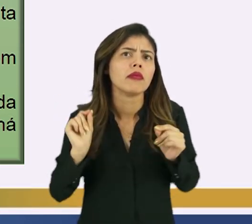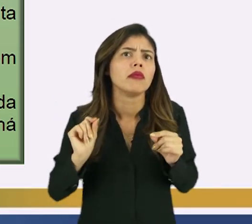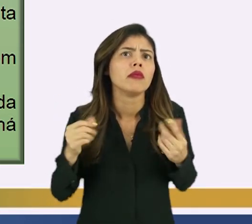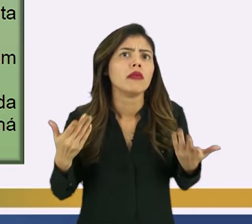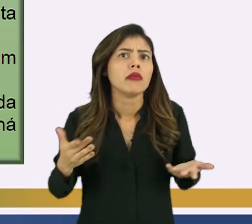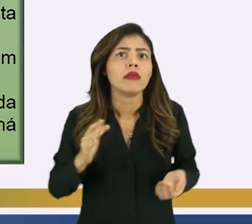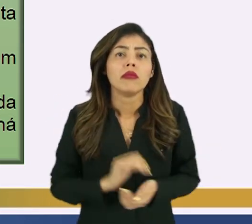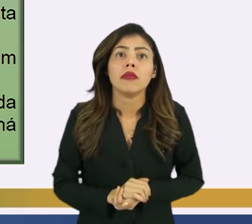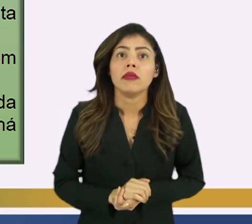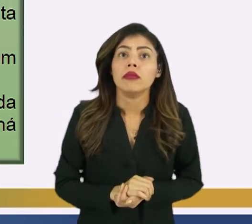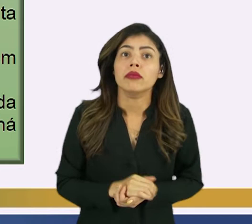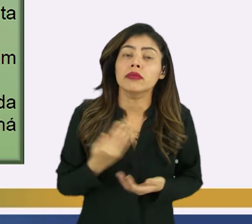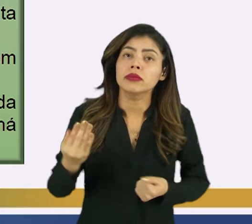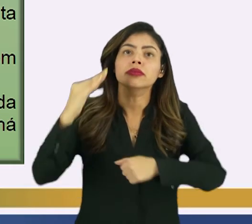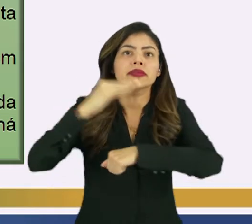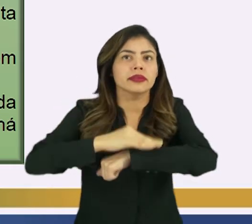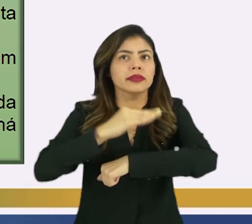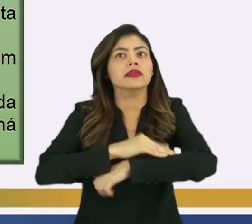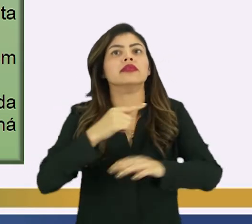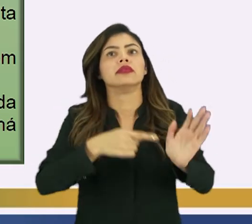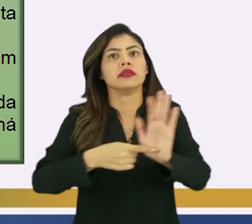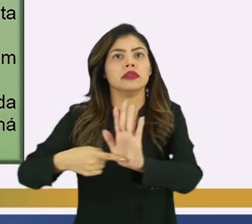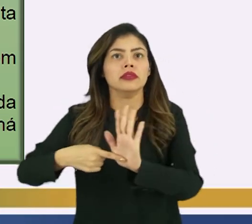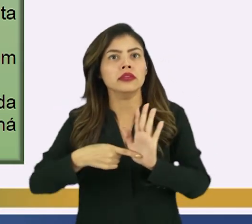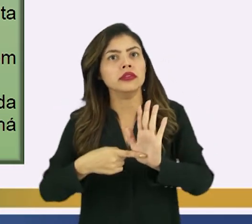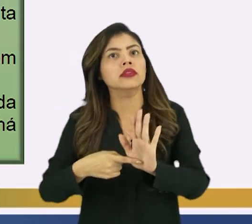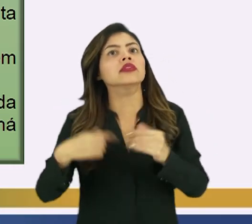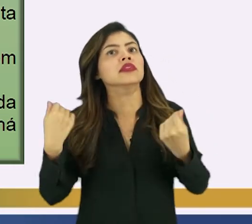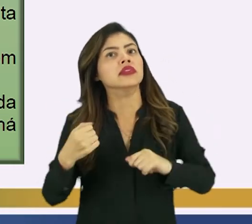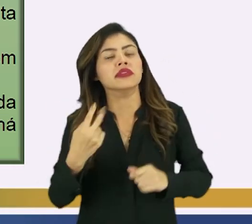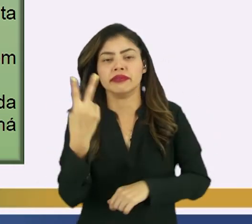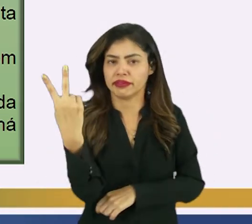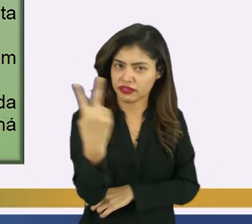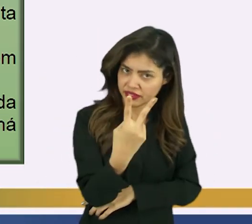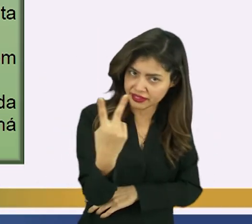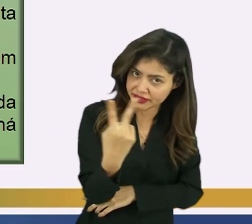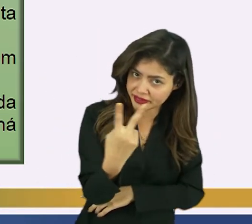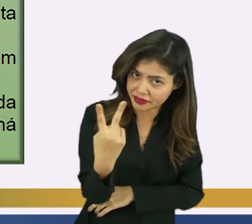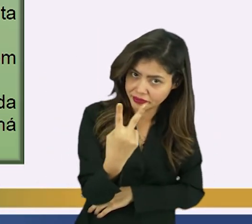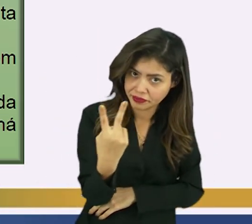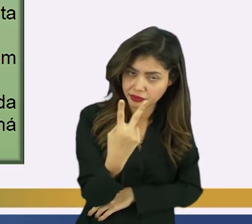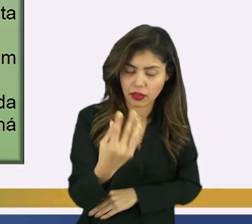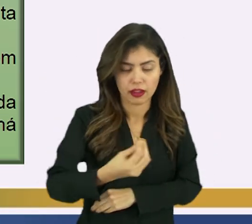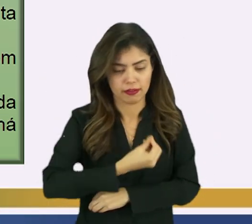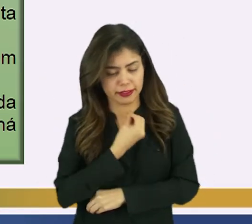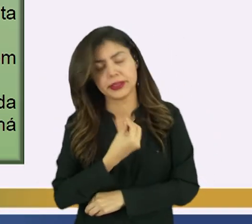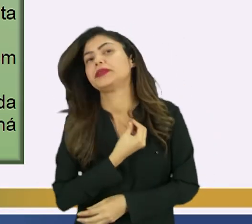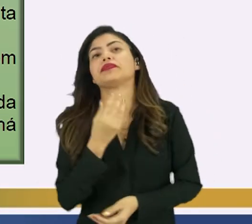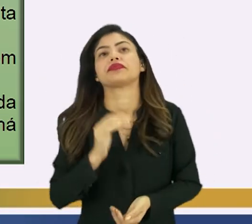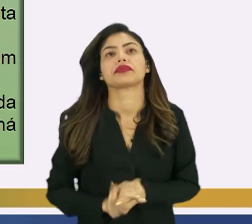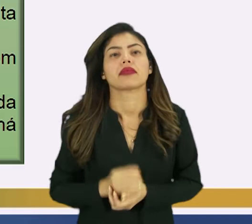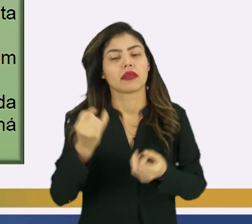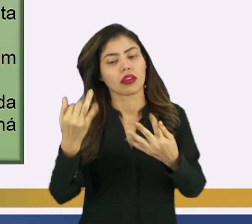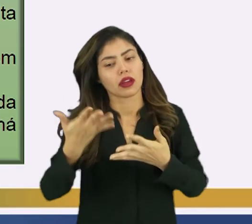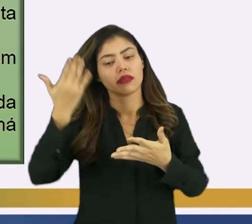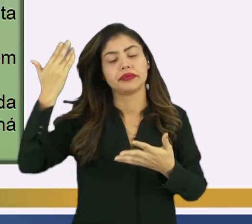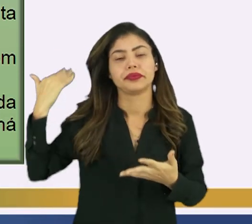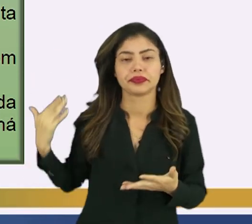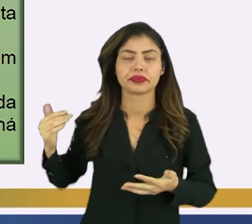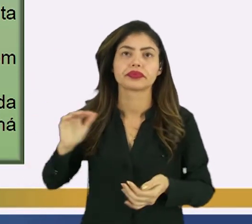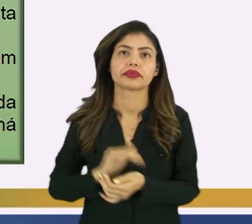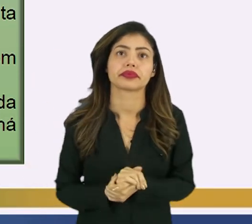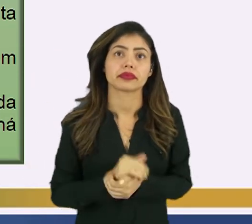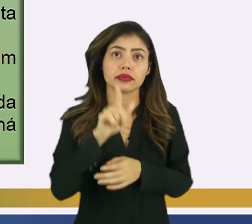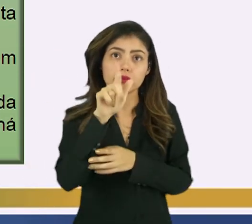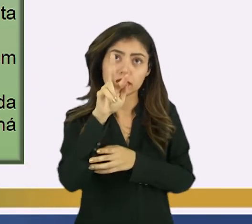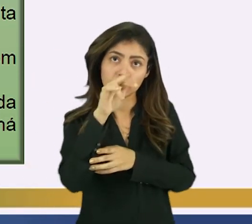isso? Esse nome nada mais indica do que os anfíbios apresentam esse nome porque eles têm duas fases, que eu até expliquei lá na